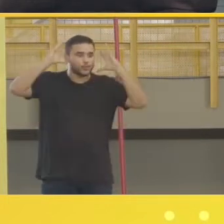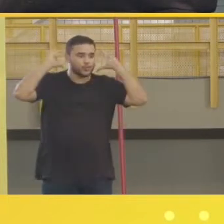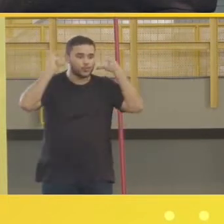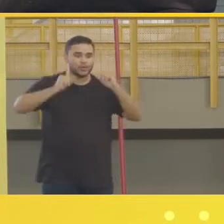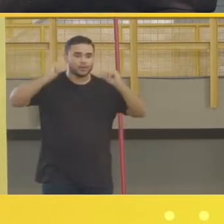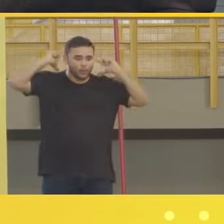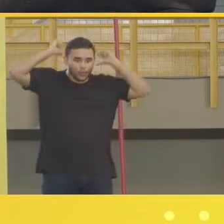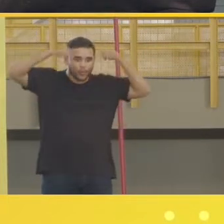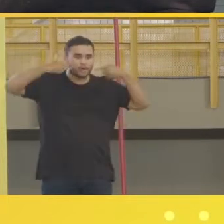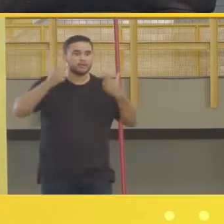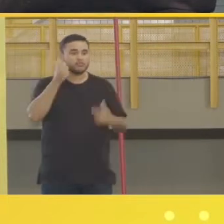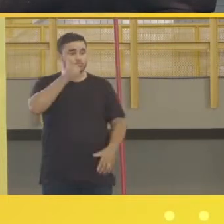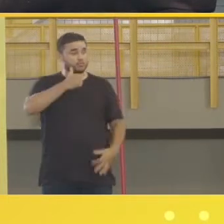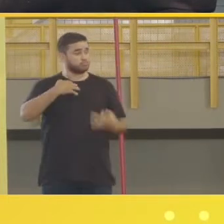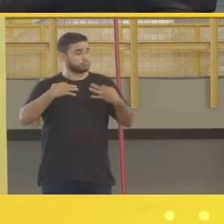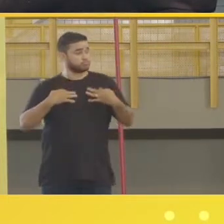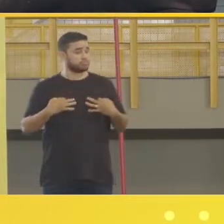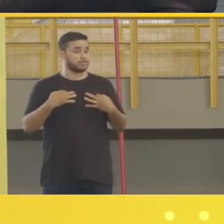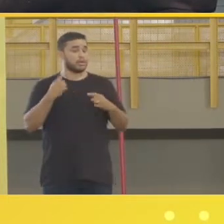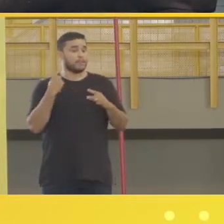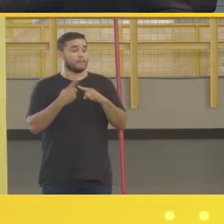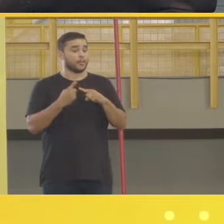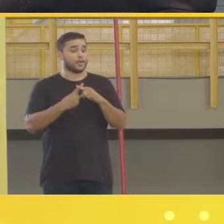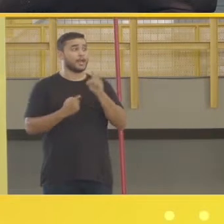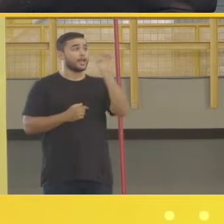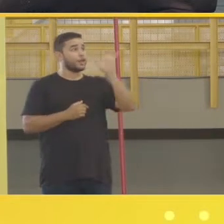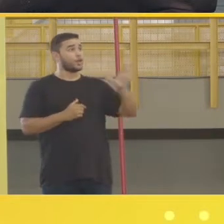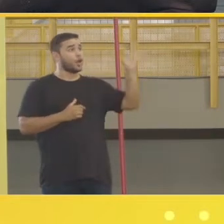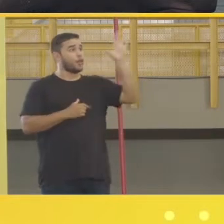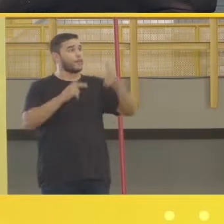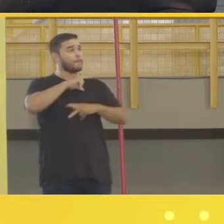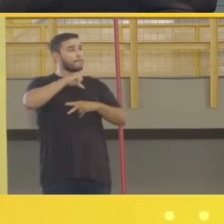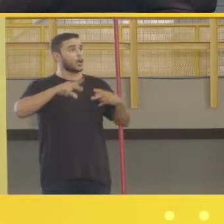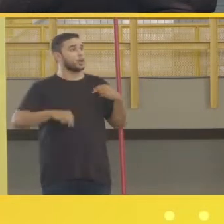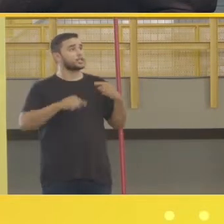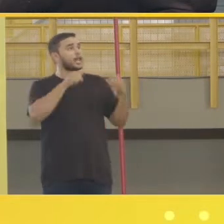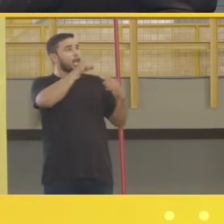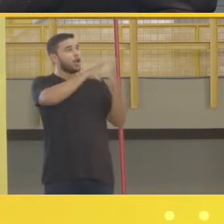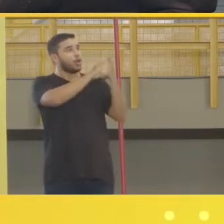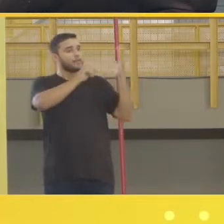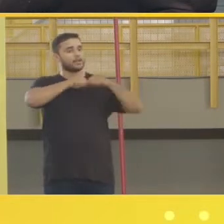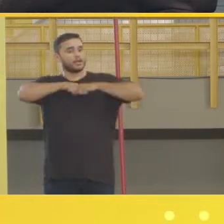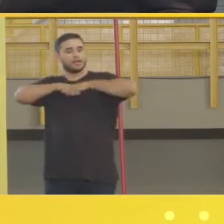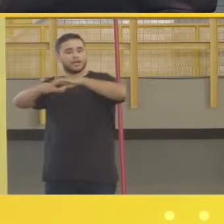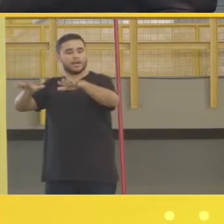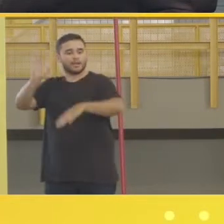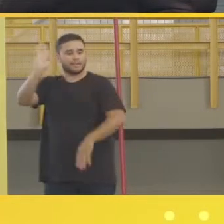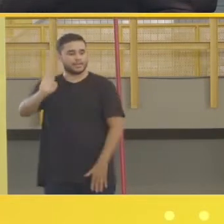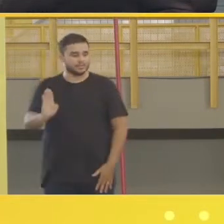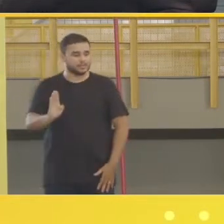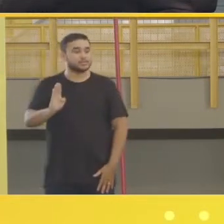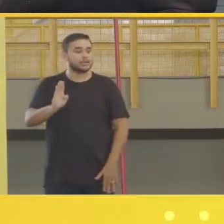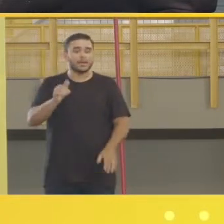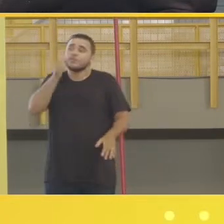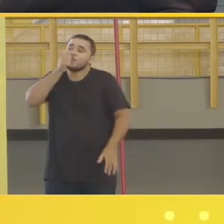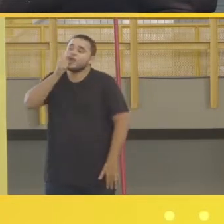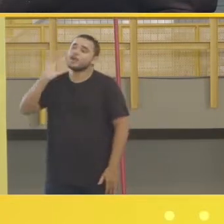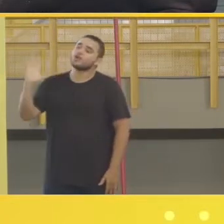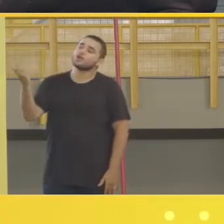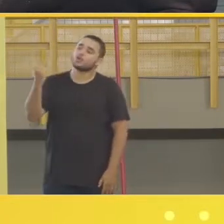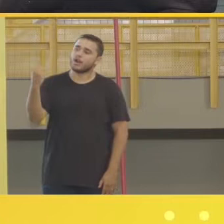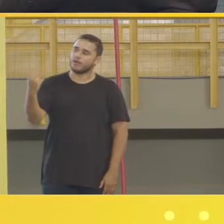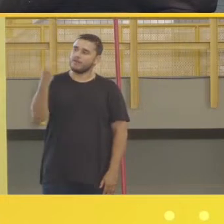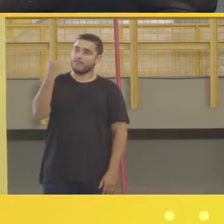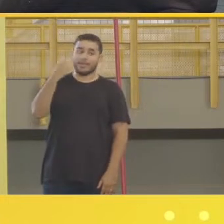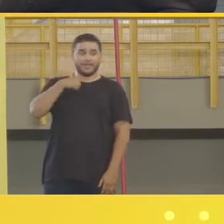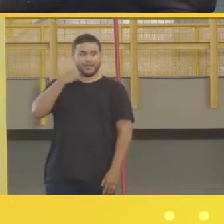pose. Disseram que era a última moda na Europa. Aí lá vai as bestas das brasileiras também enrolar a cabeça em